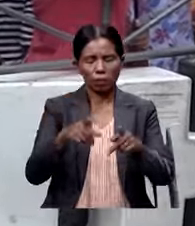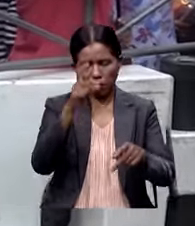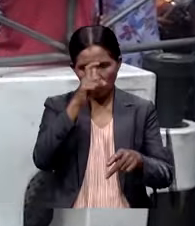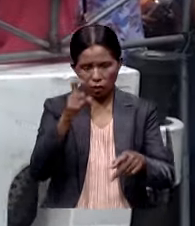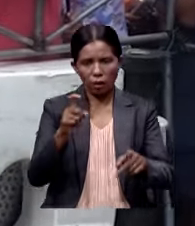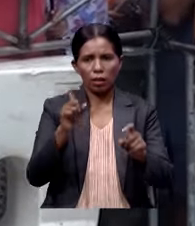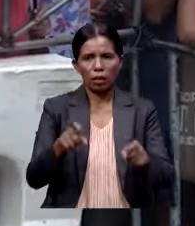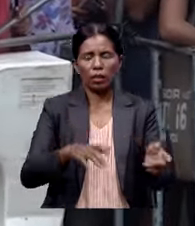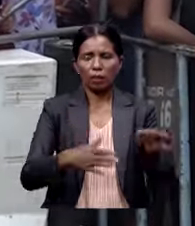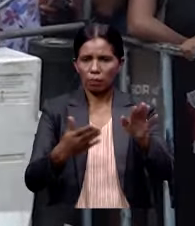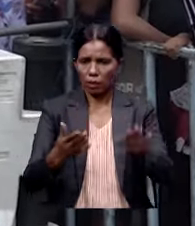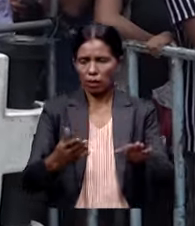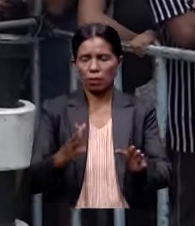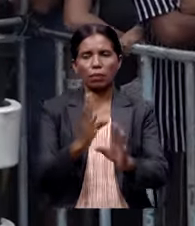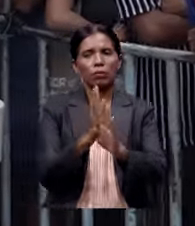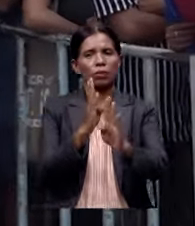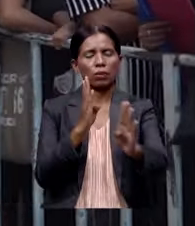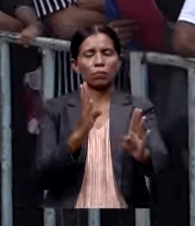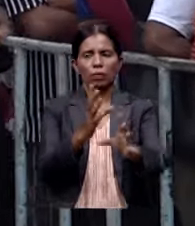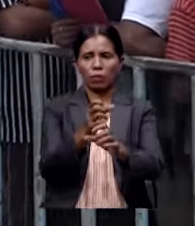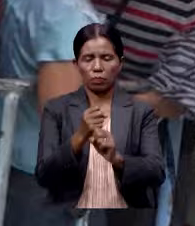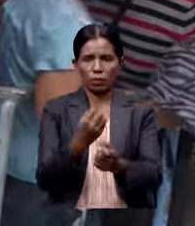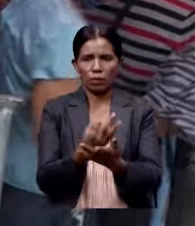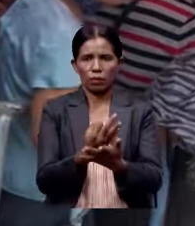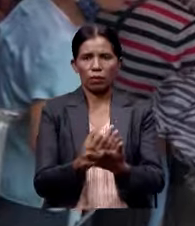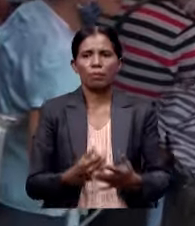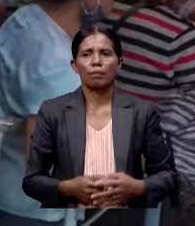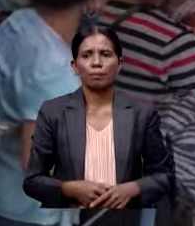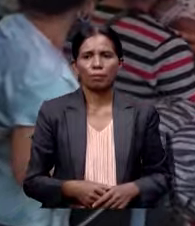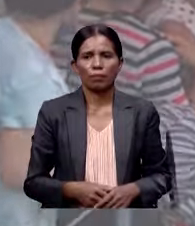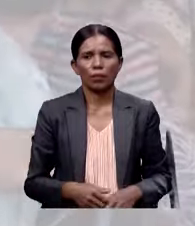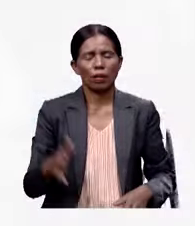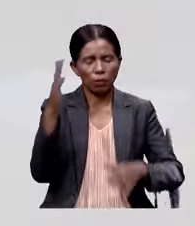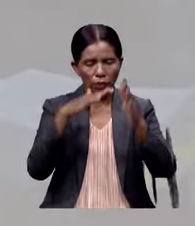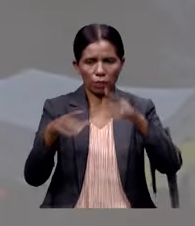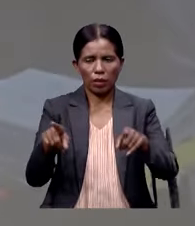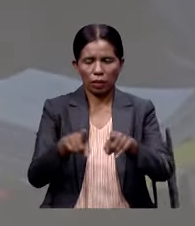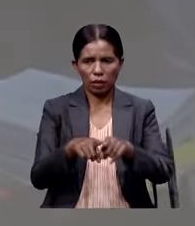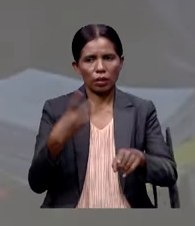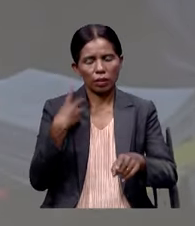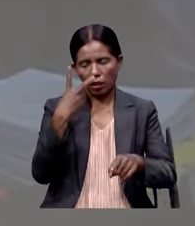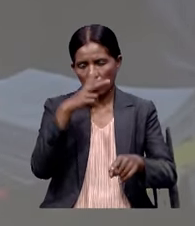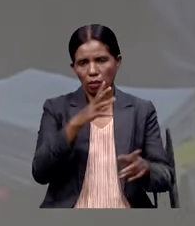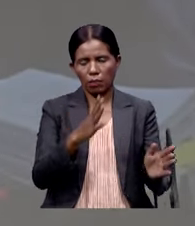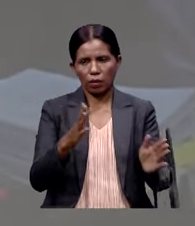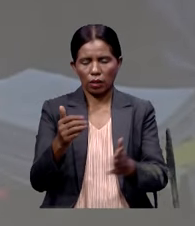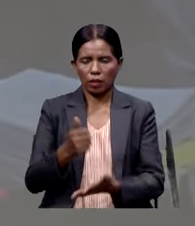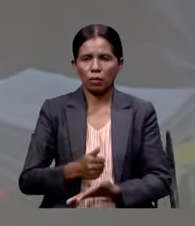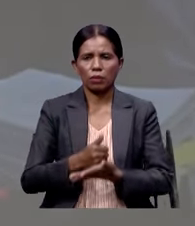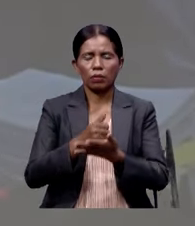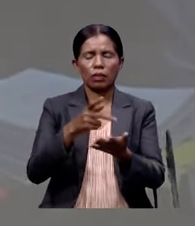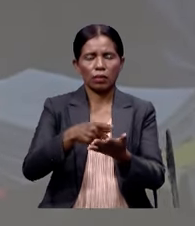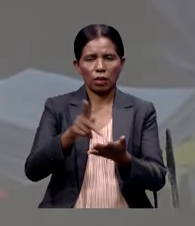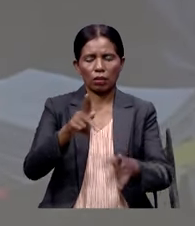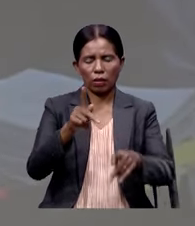que lá com vida, ben hira ba forma atu simosan. Tu problema leve a nessa, estaremos a processo atendimento no pagamento ba